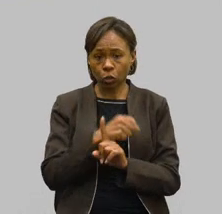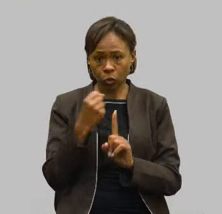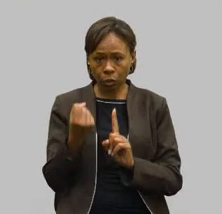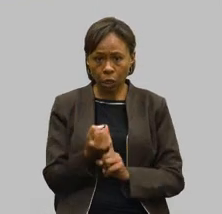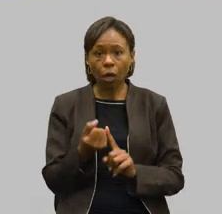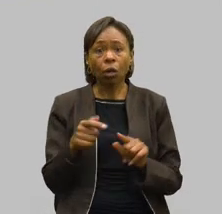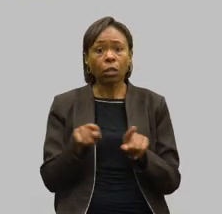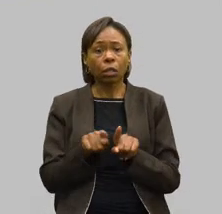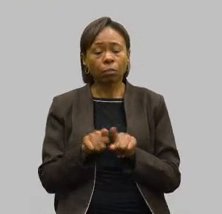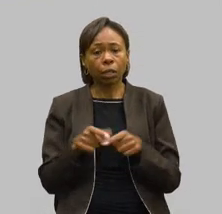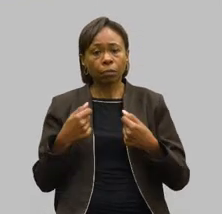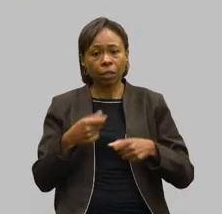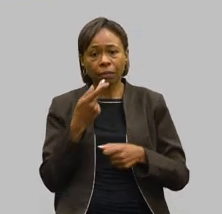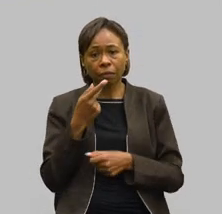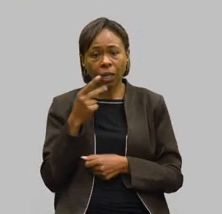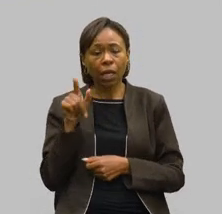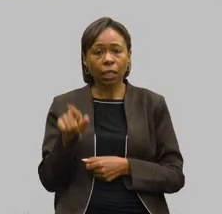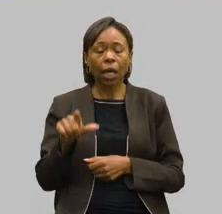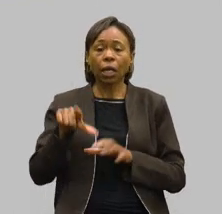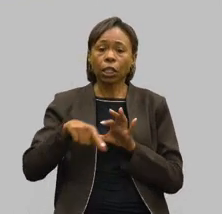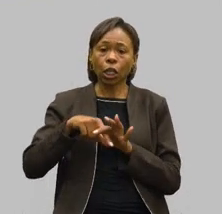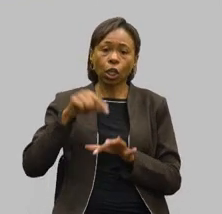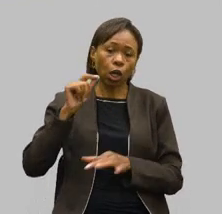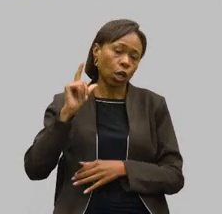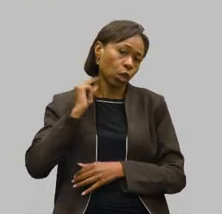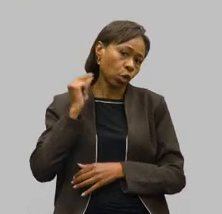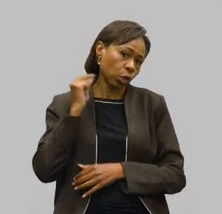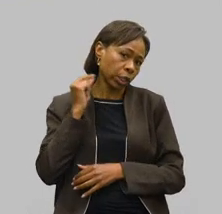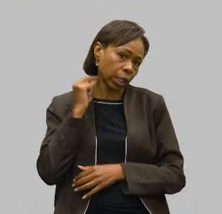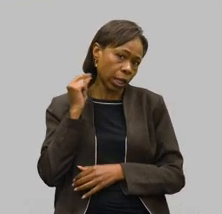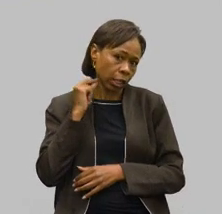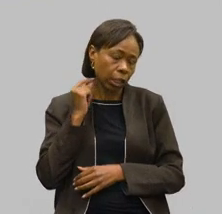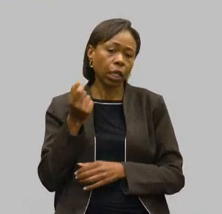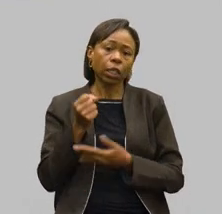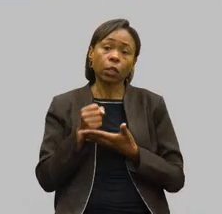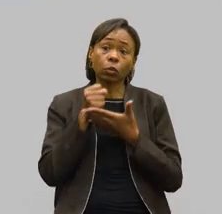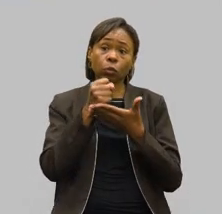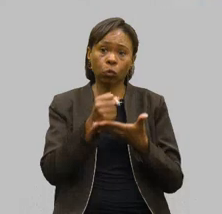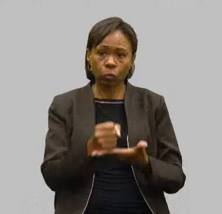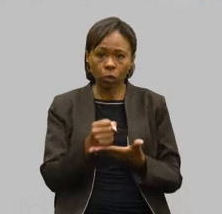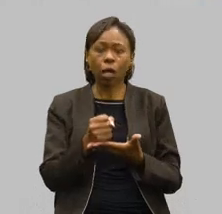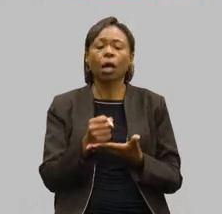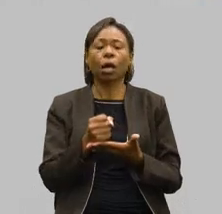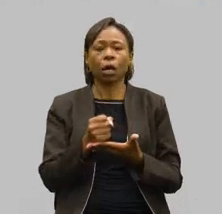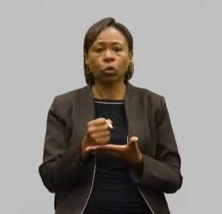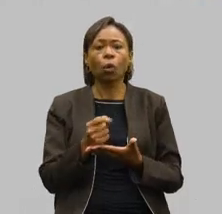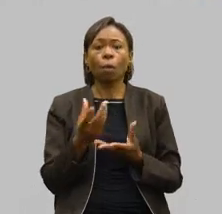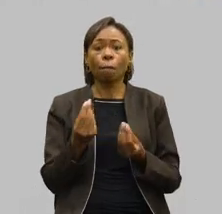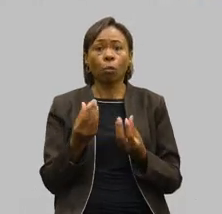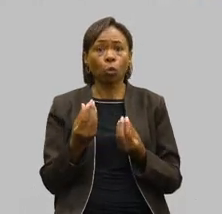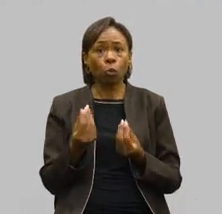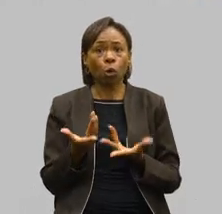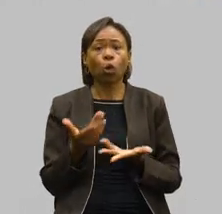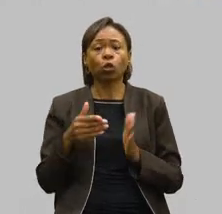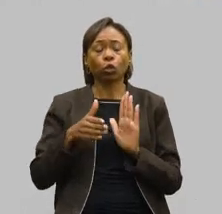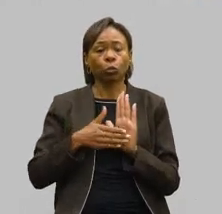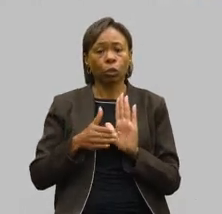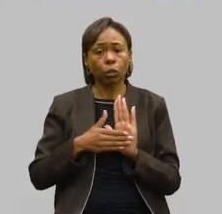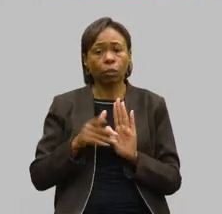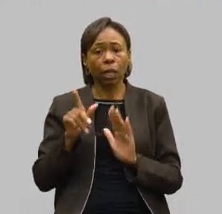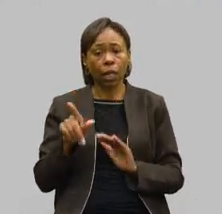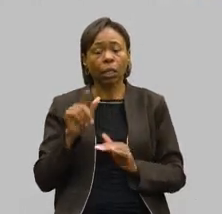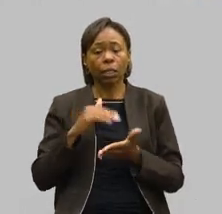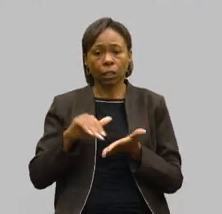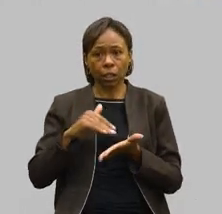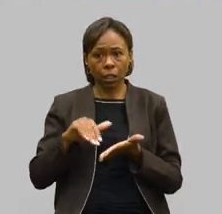também o recurso da loteria mineira que tem contribuído eh de maneira eh extensa os programas da cedes